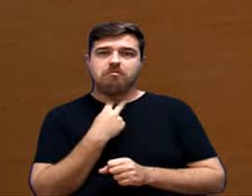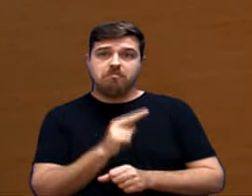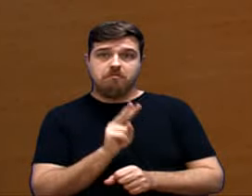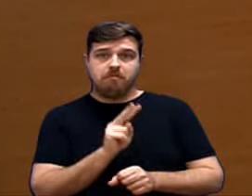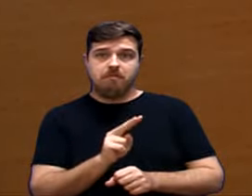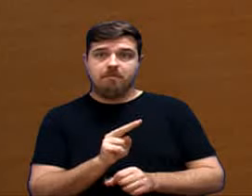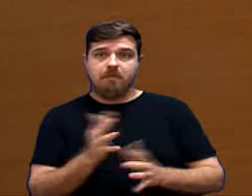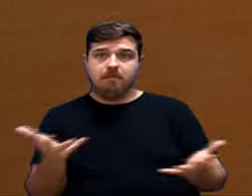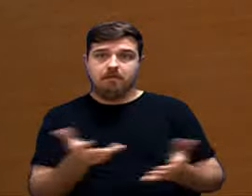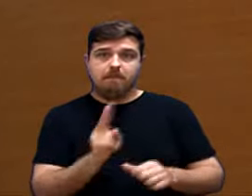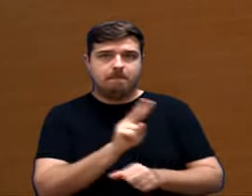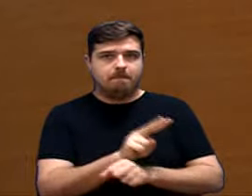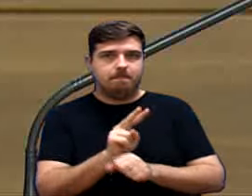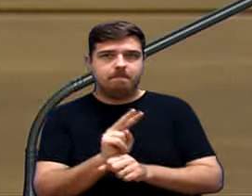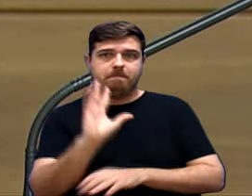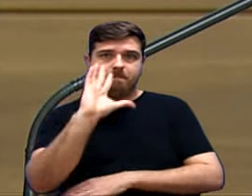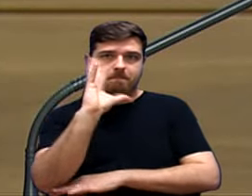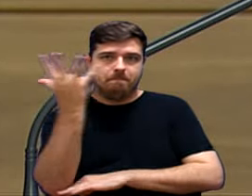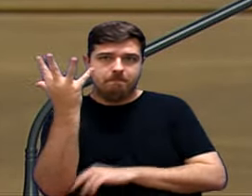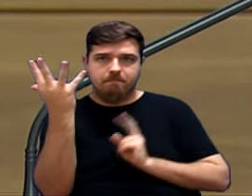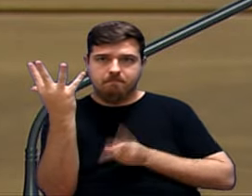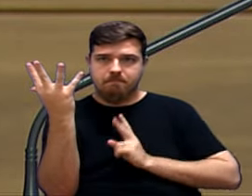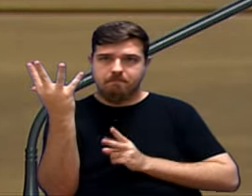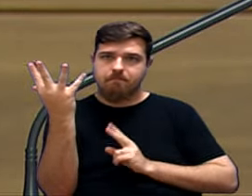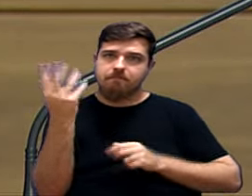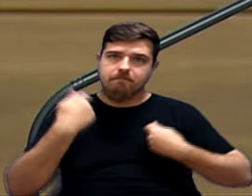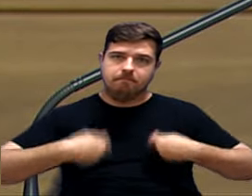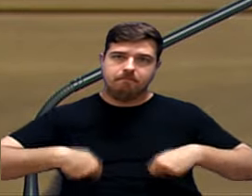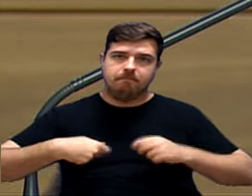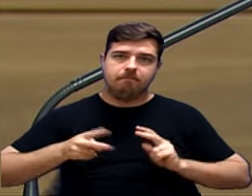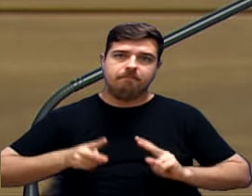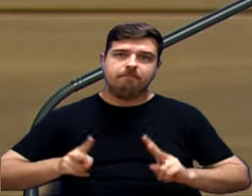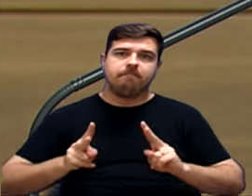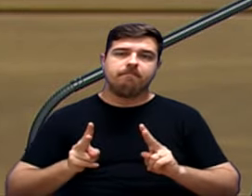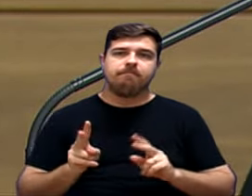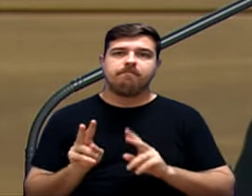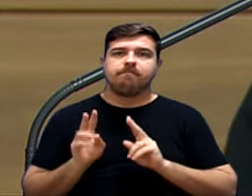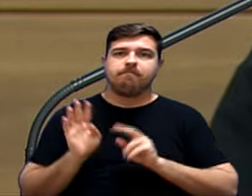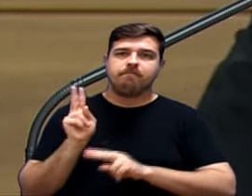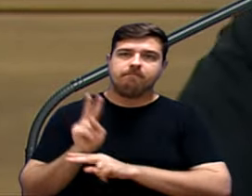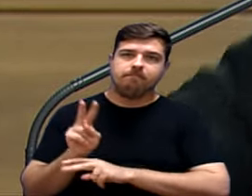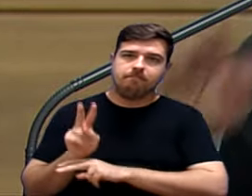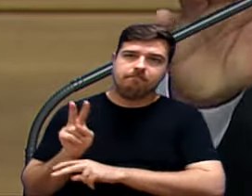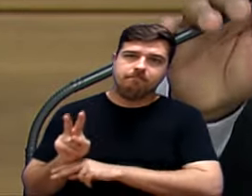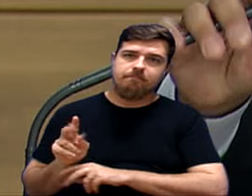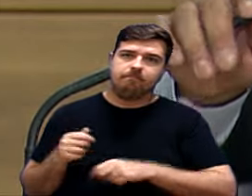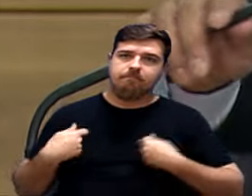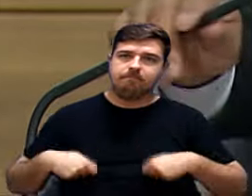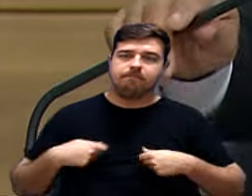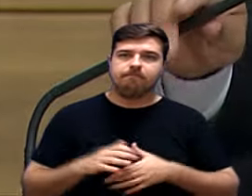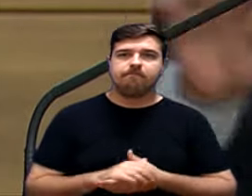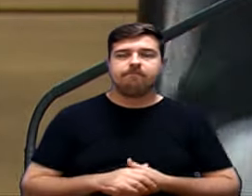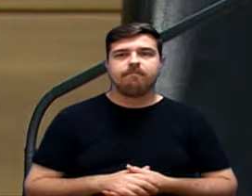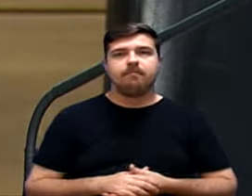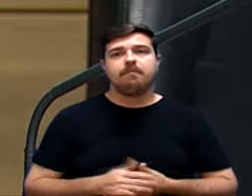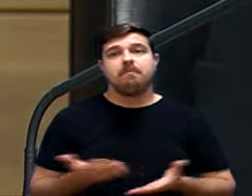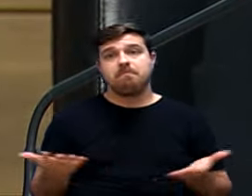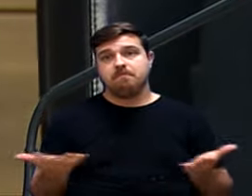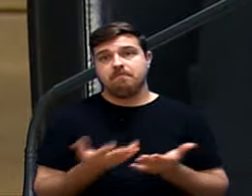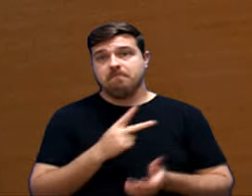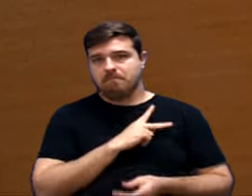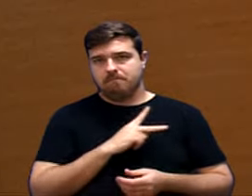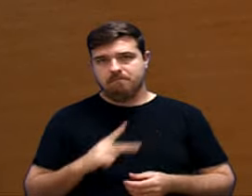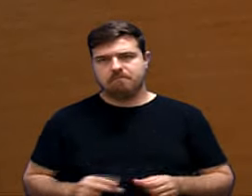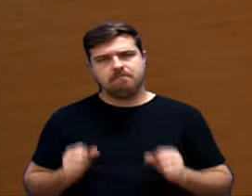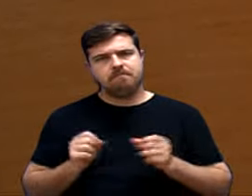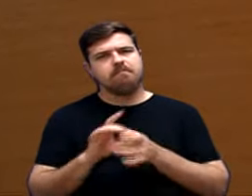triplicando praticamente e em quilômetros quadrados essa preservação ambiental Sem dúvida acho que é legal agora Presidente